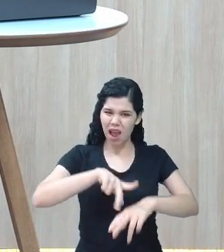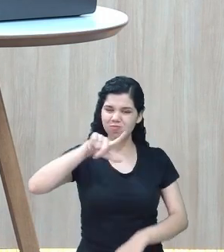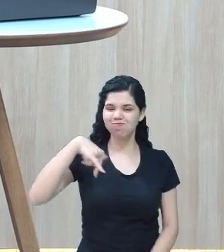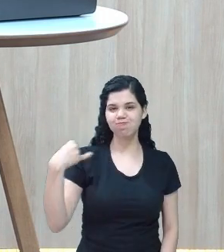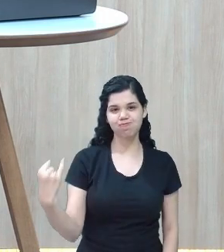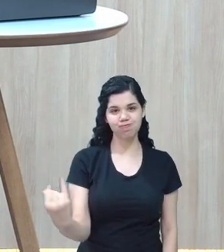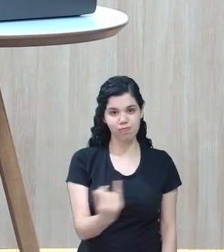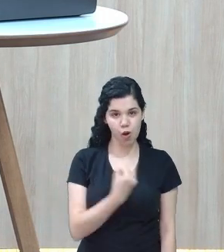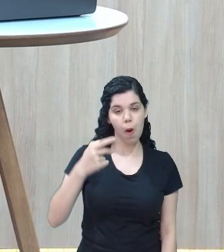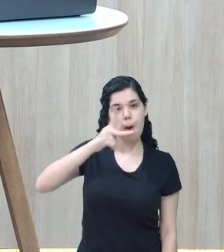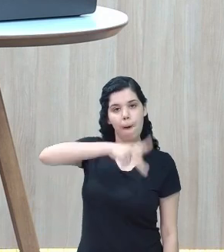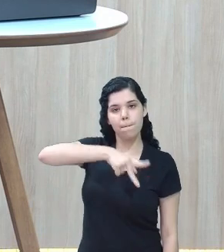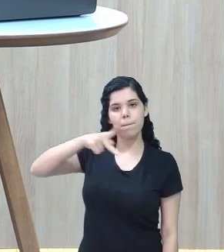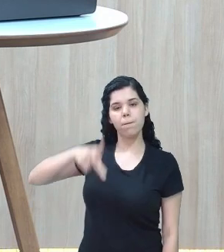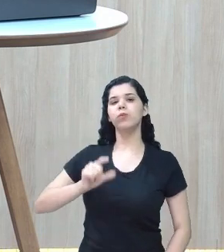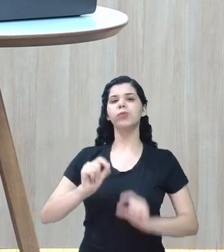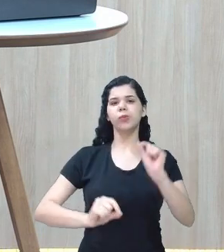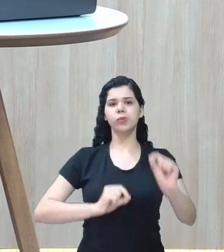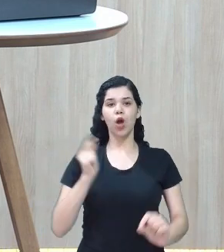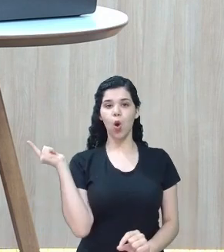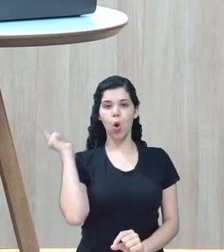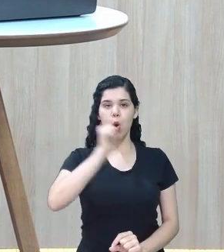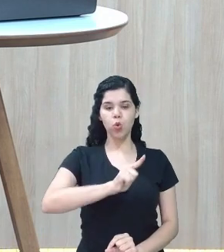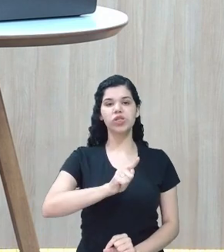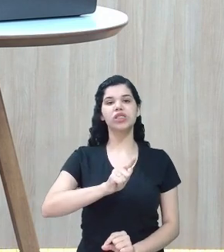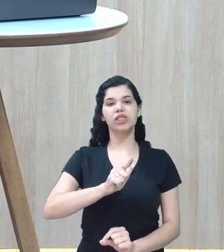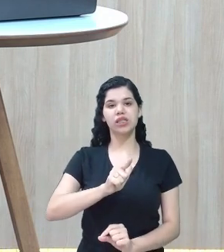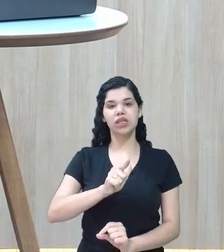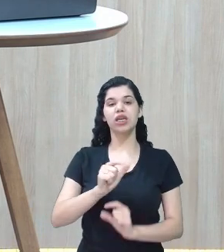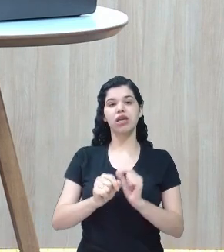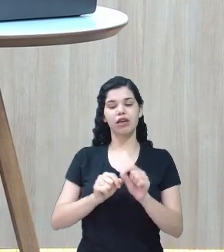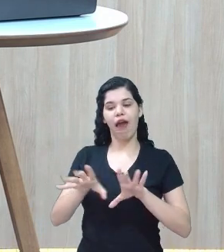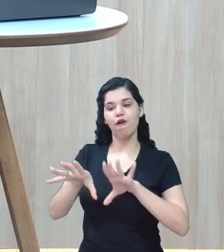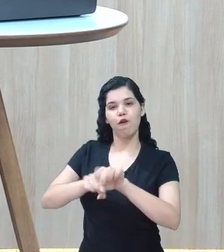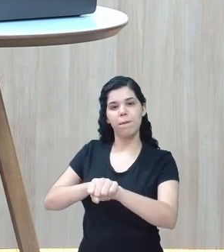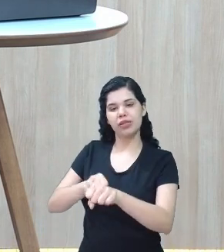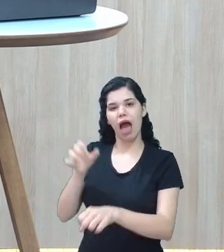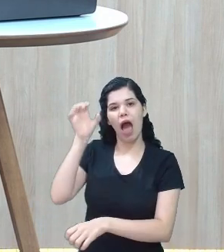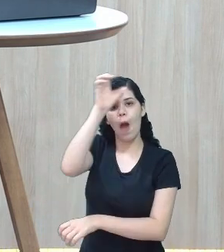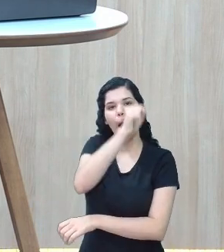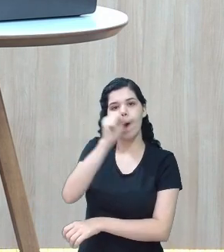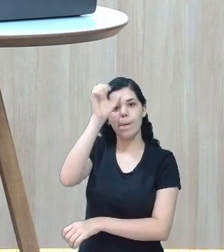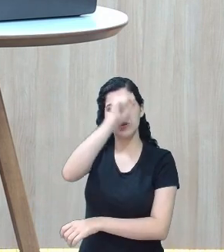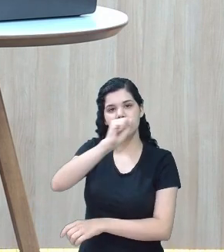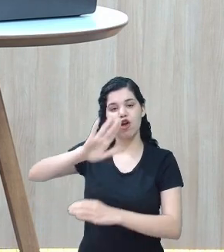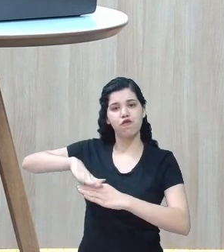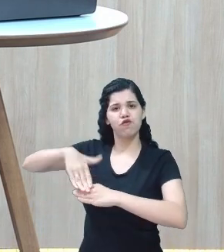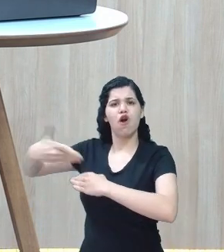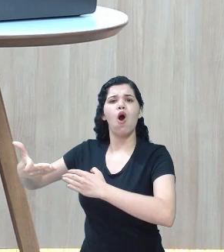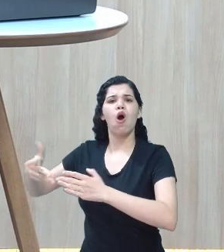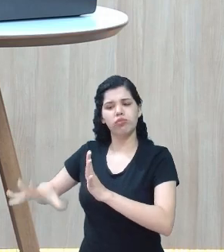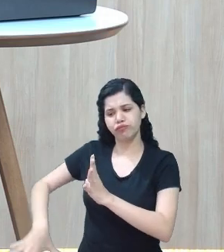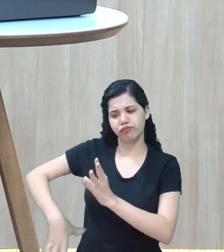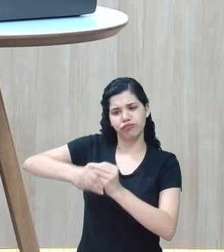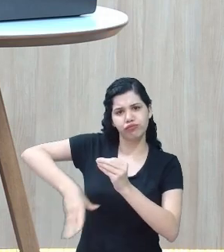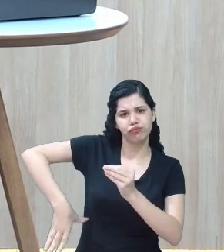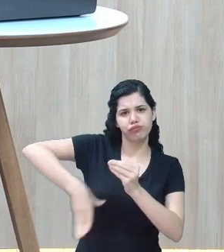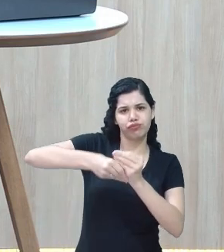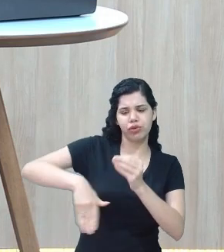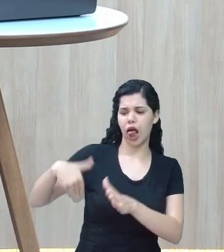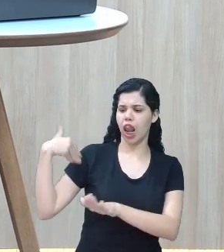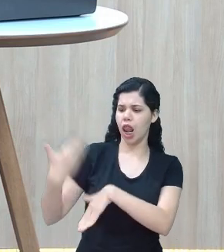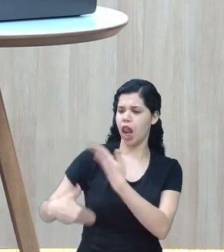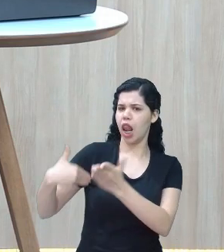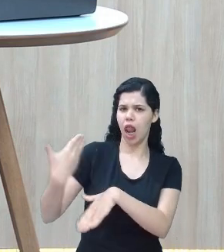fundamental que o professor tenha encontros e formações periódicas,